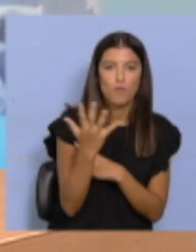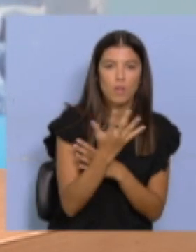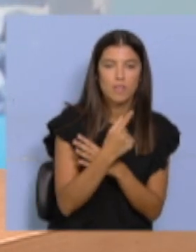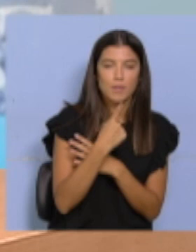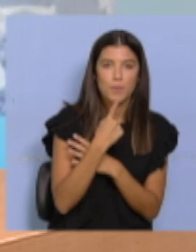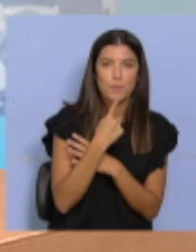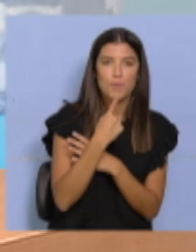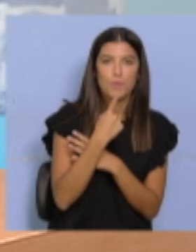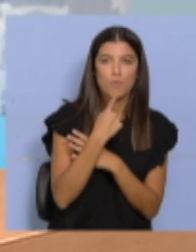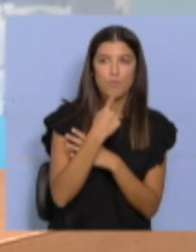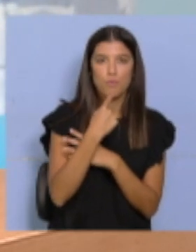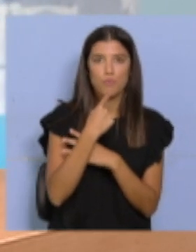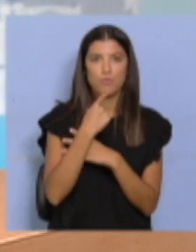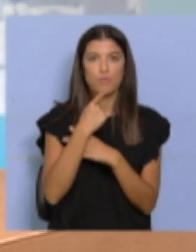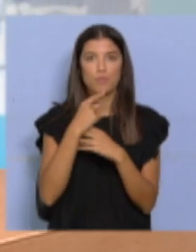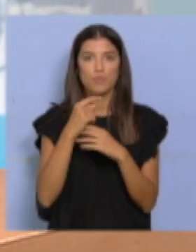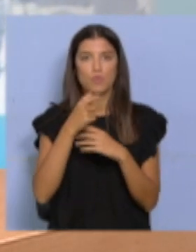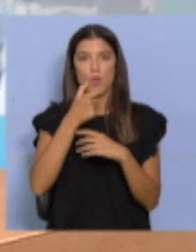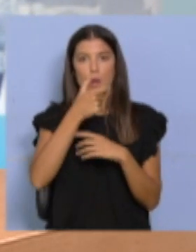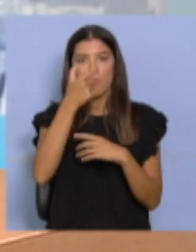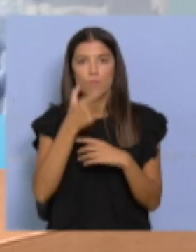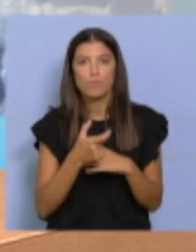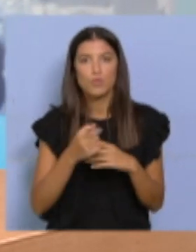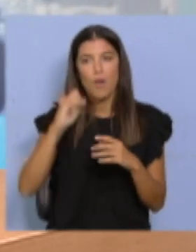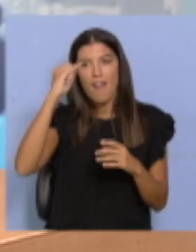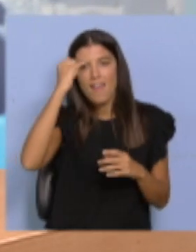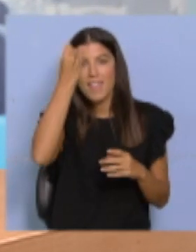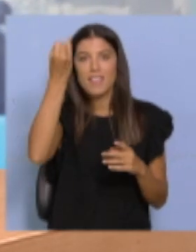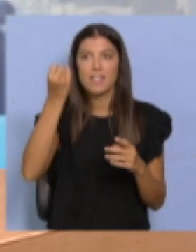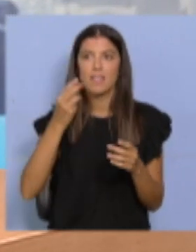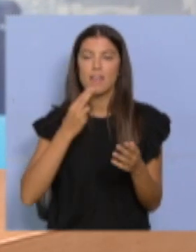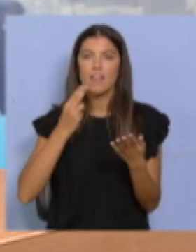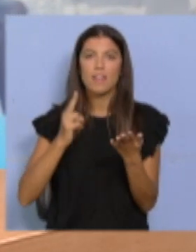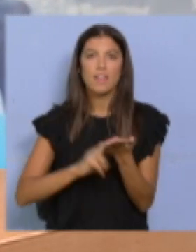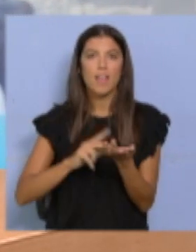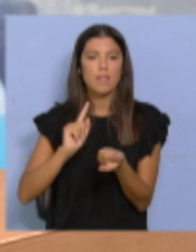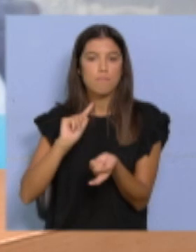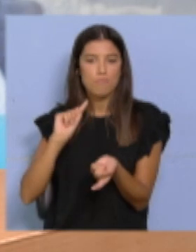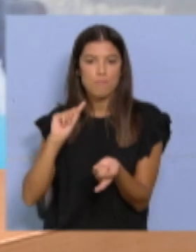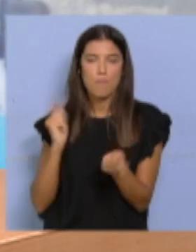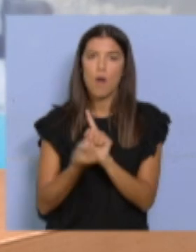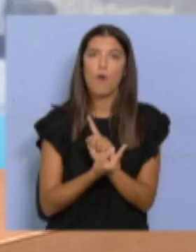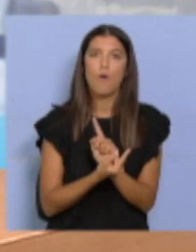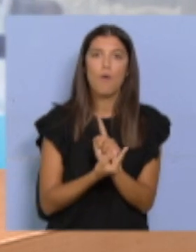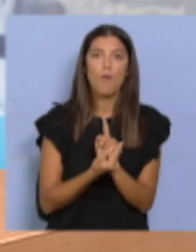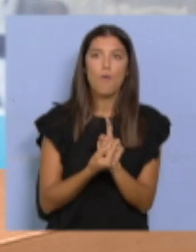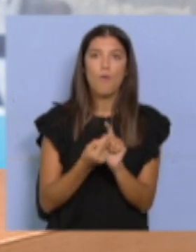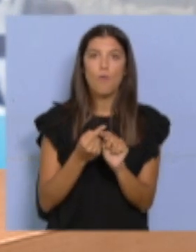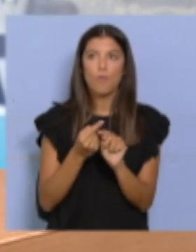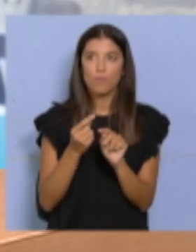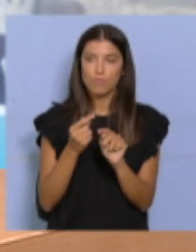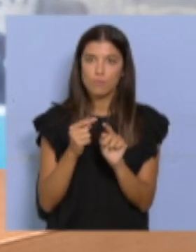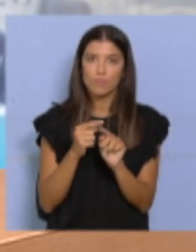floresta tropical, povos indígenas, toda essa realidade que nos é, por um lado, querida, mas também muito distante, por isso, assim,